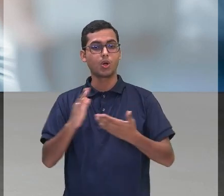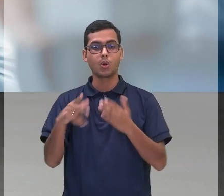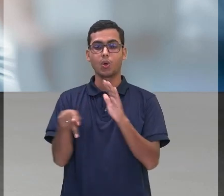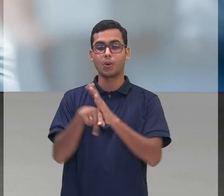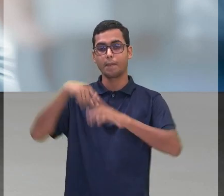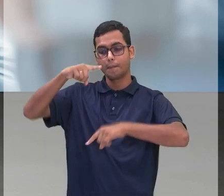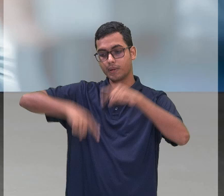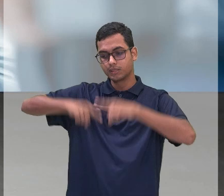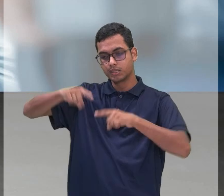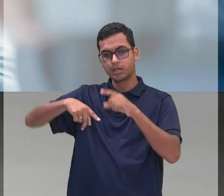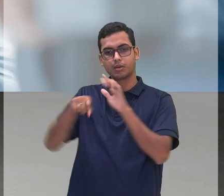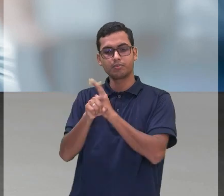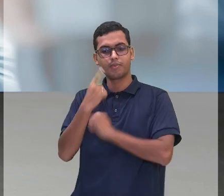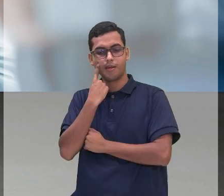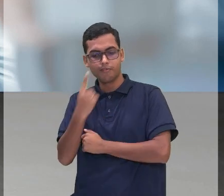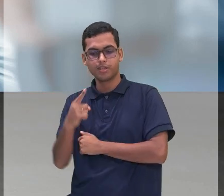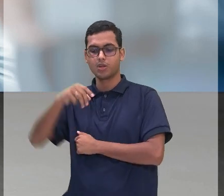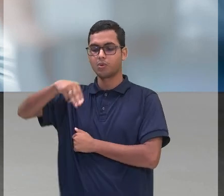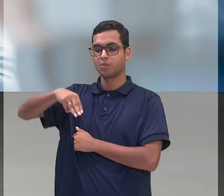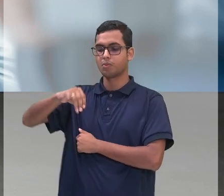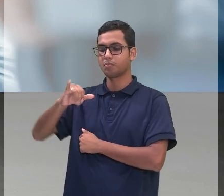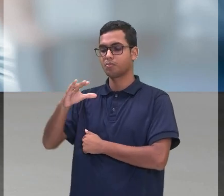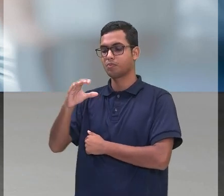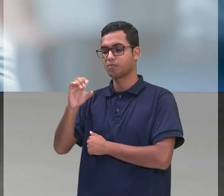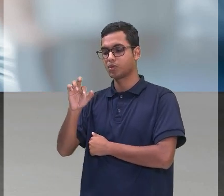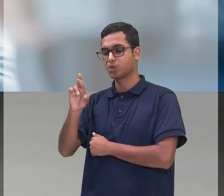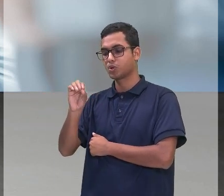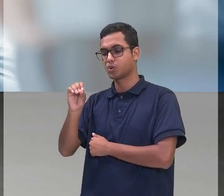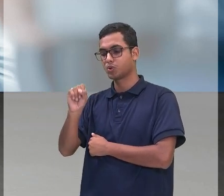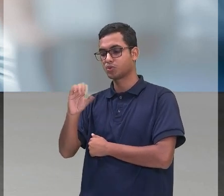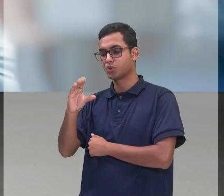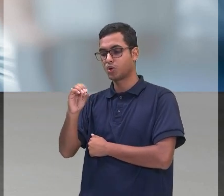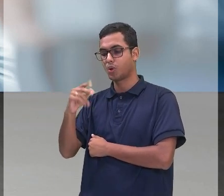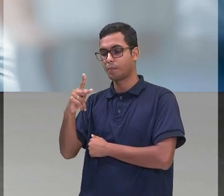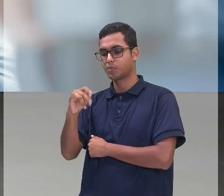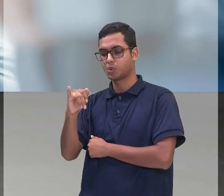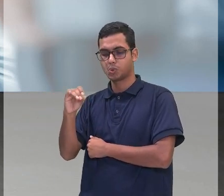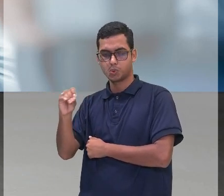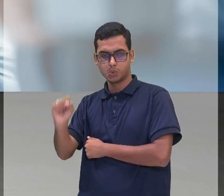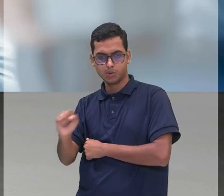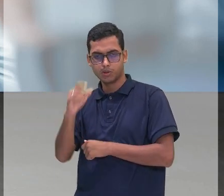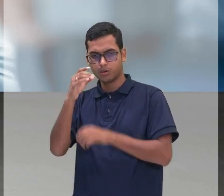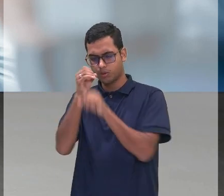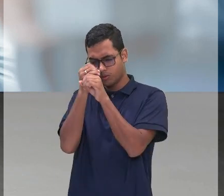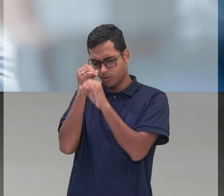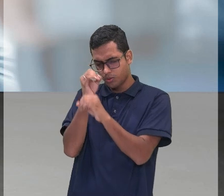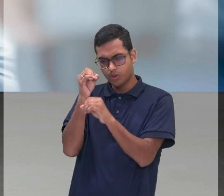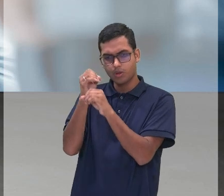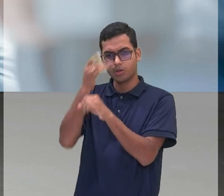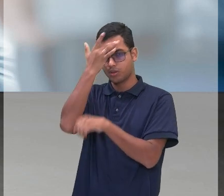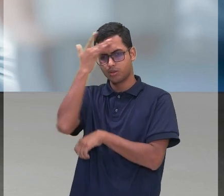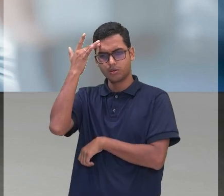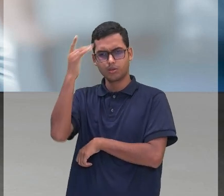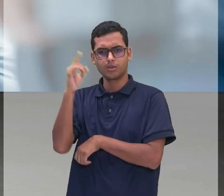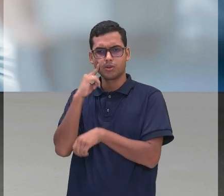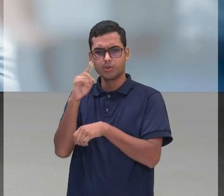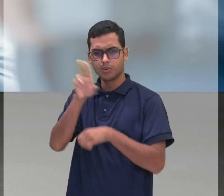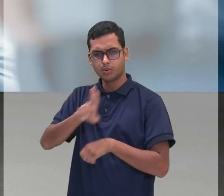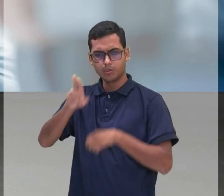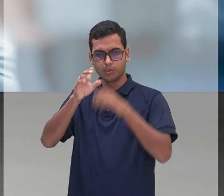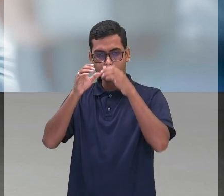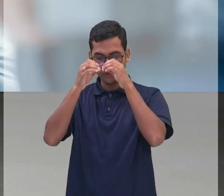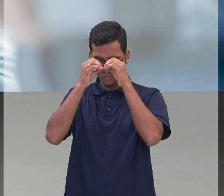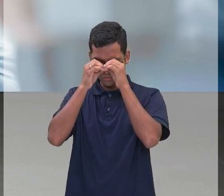a gente trouxe aqui no início da nossa aula, a gente observa aqui, ó, uma pessoa que está utilizando